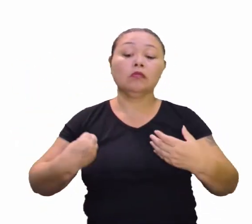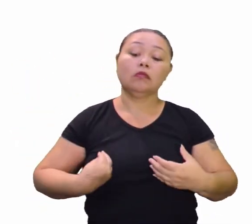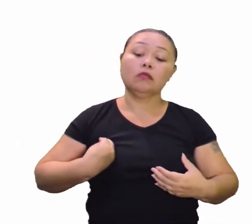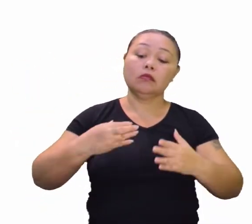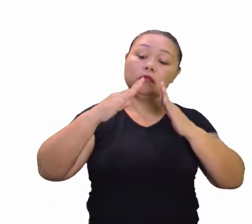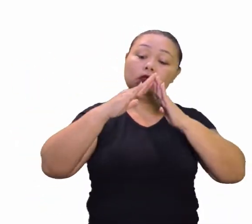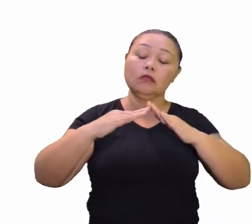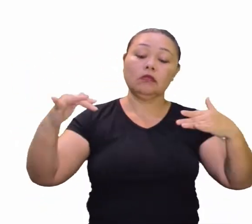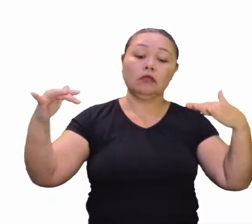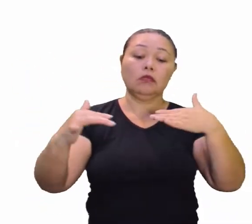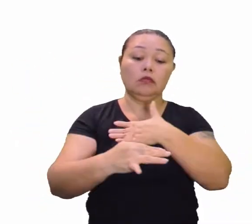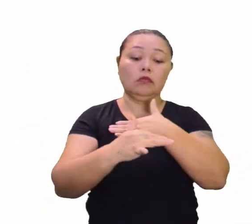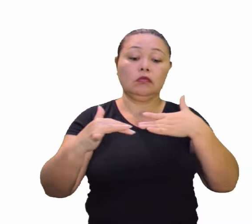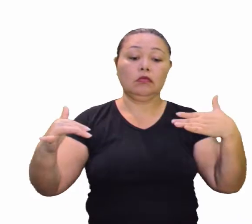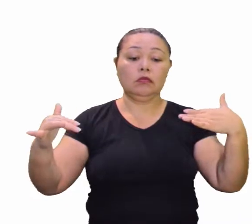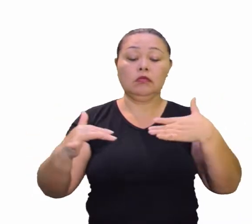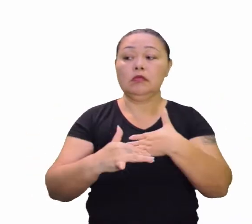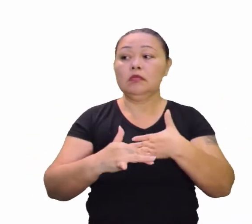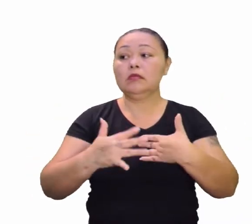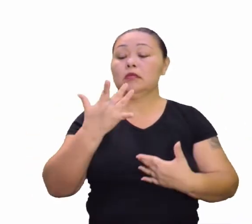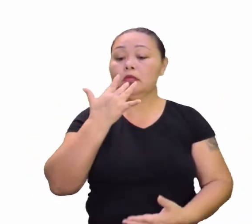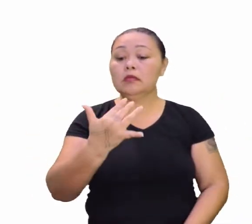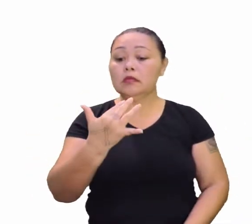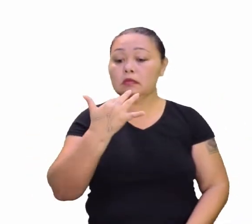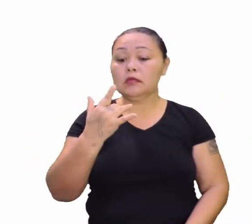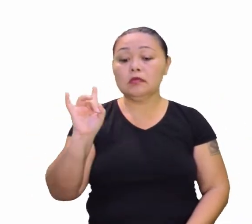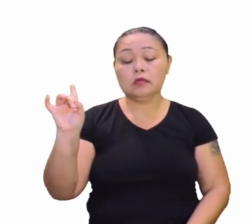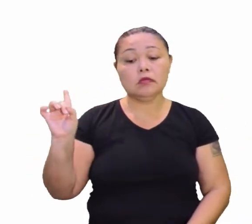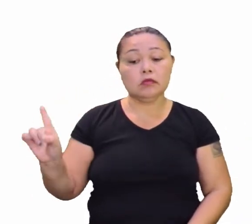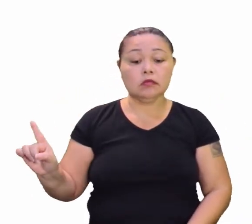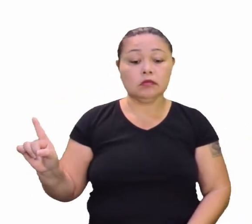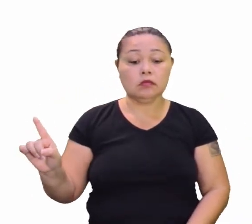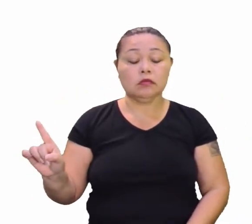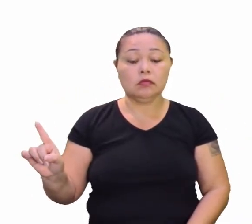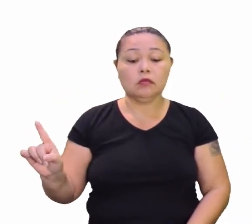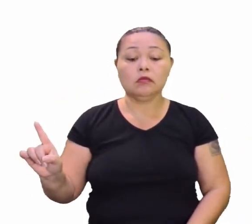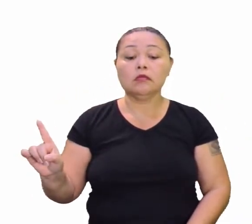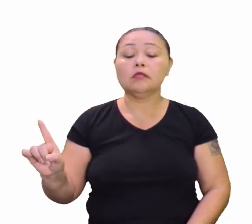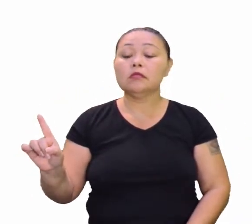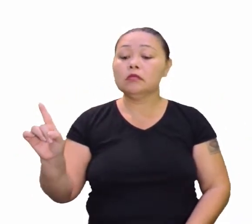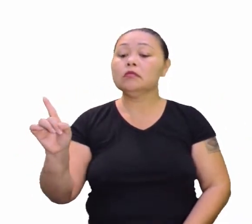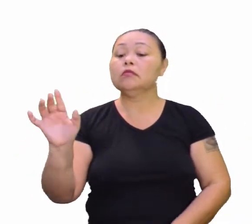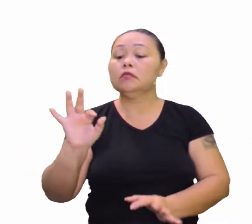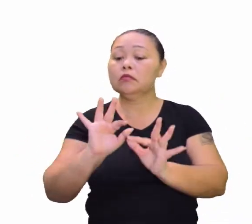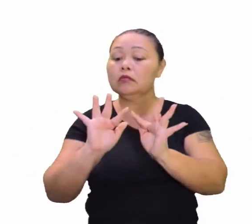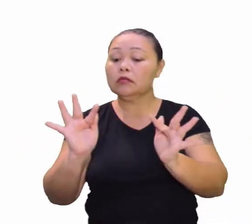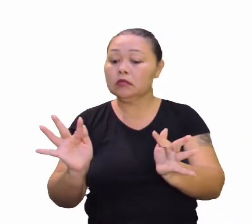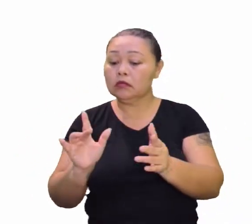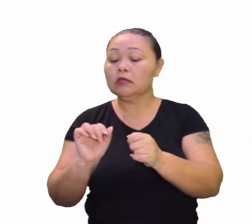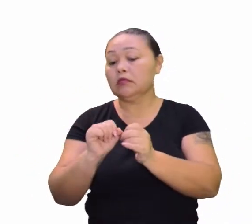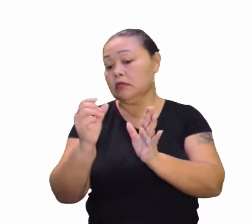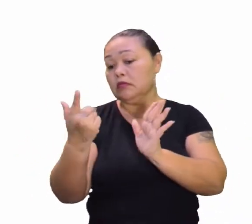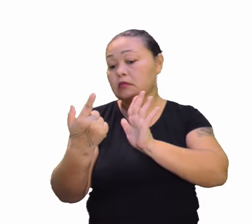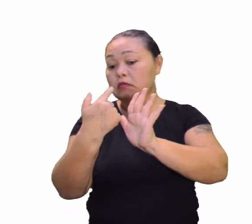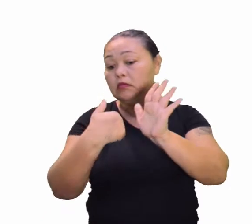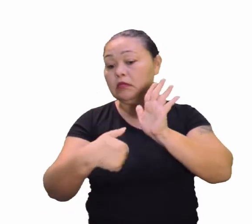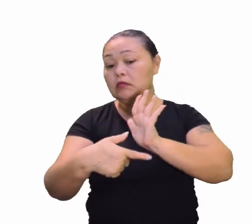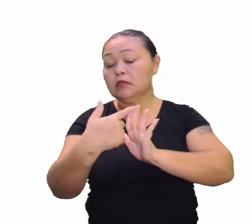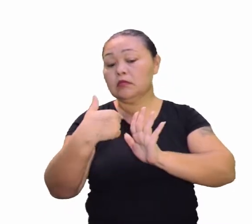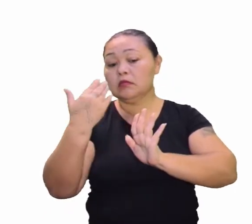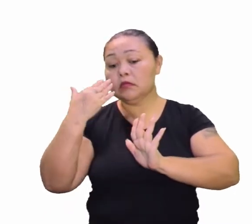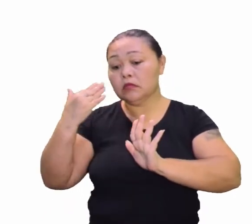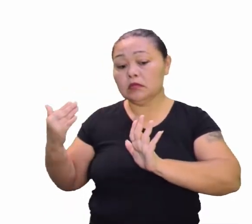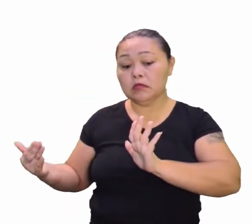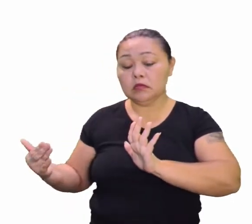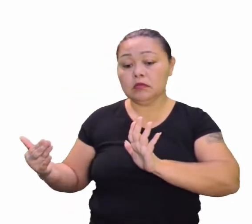professor Jorge? Olha aí, vamos olhar as cores das legendas. Exatamente. É um gráfico simples. Não é isso, Rogério? A